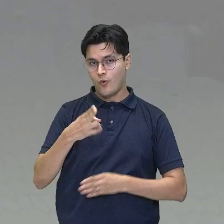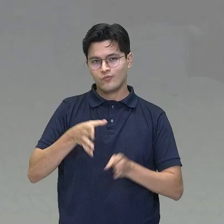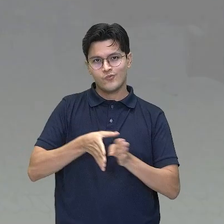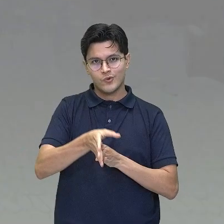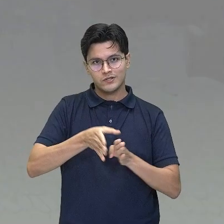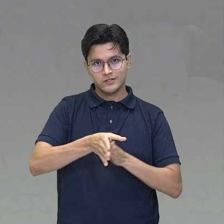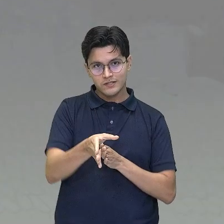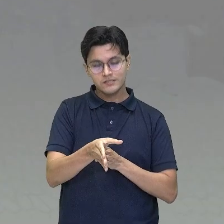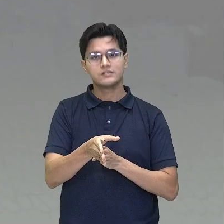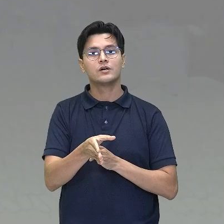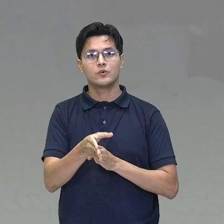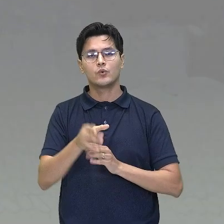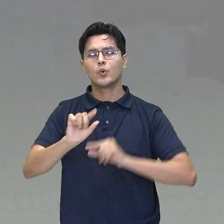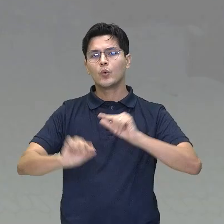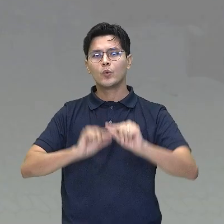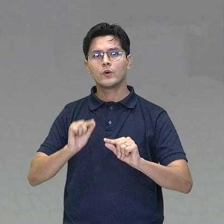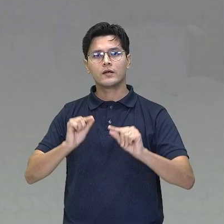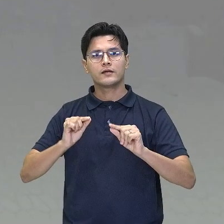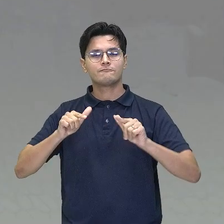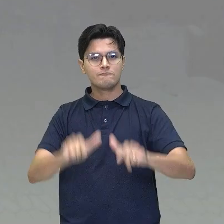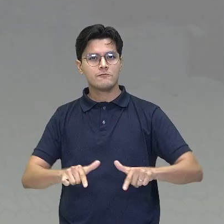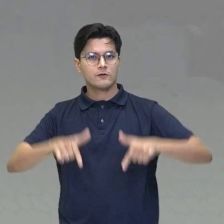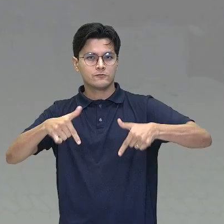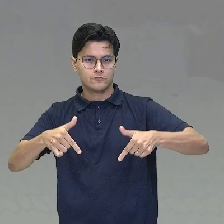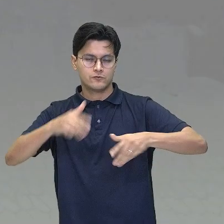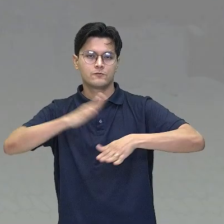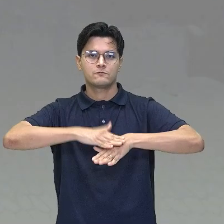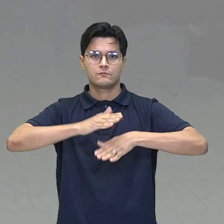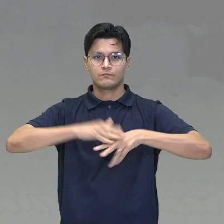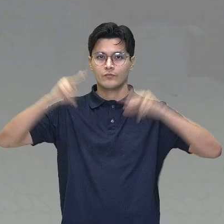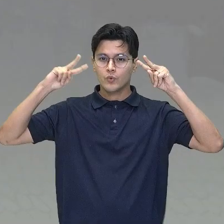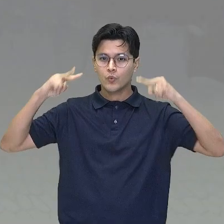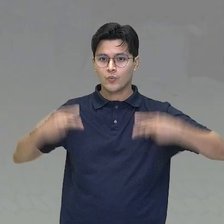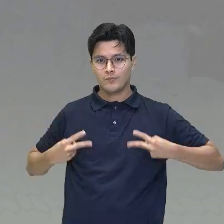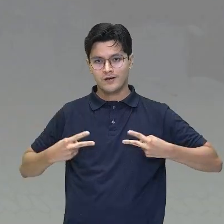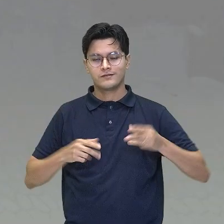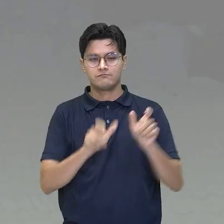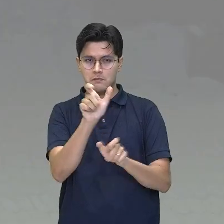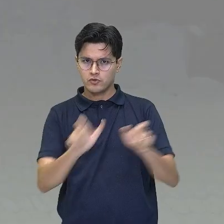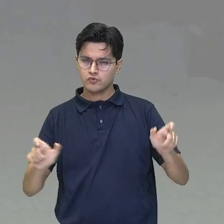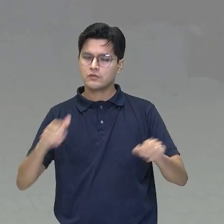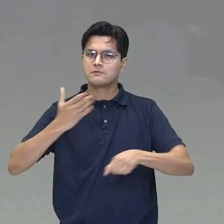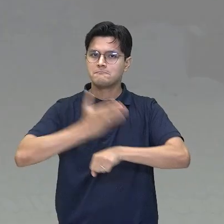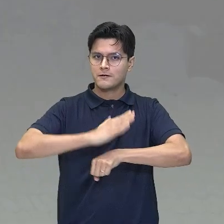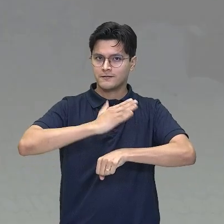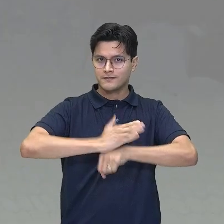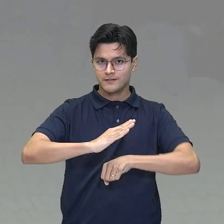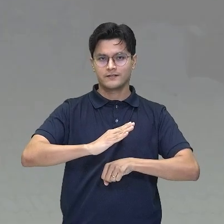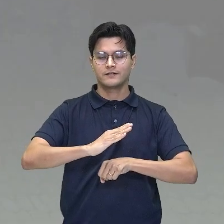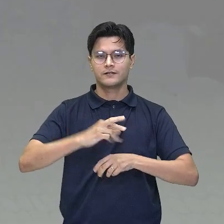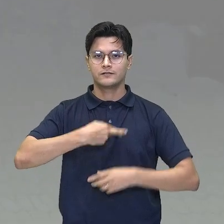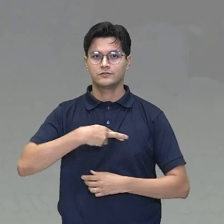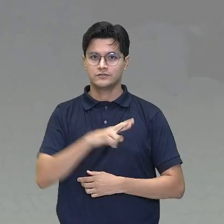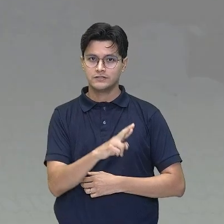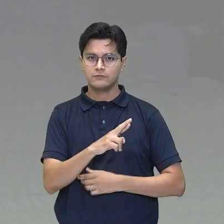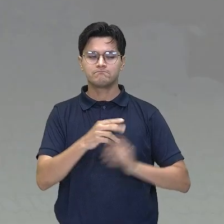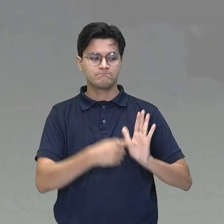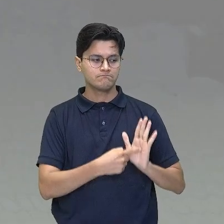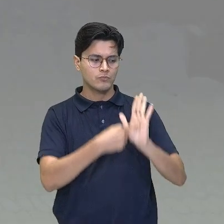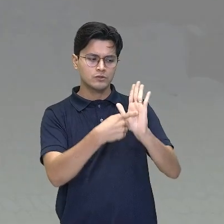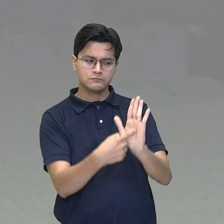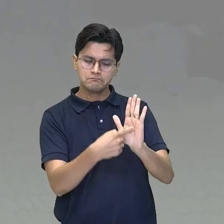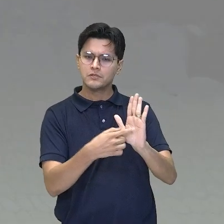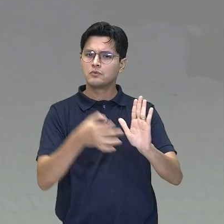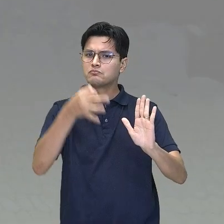às condutas dos seus fiéis, dos seus adeptos, né? Apontando, mostrando o que é